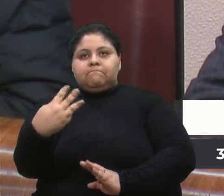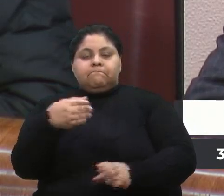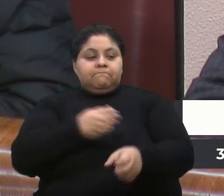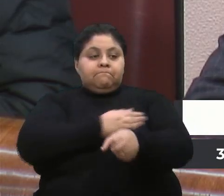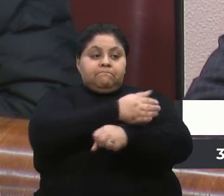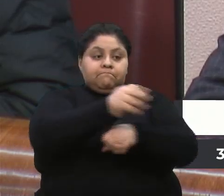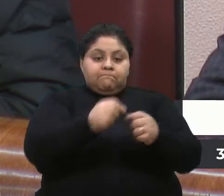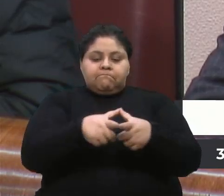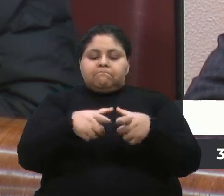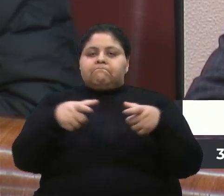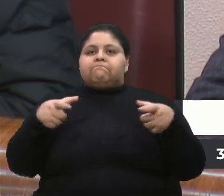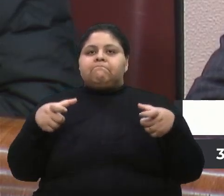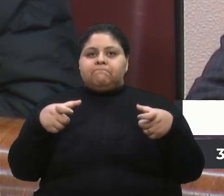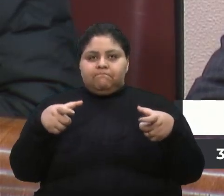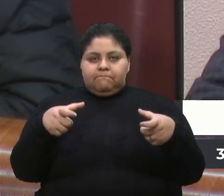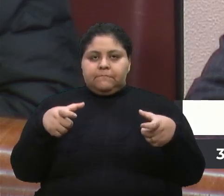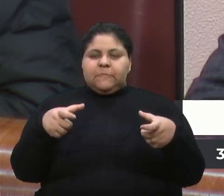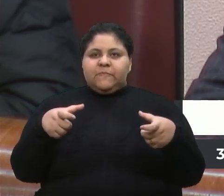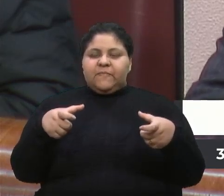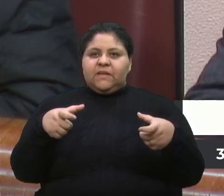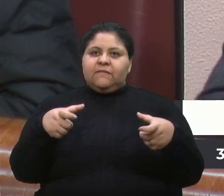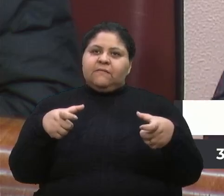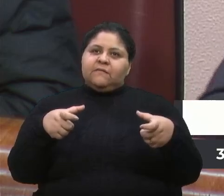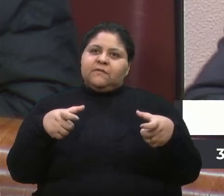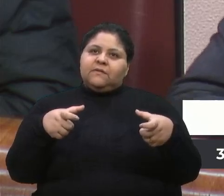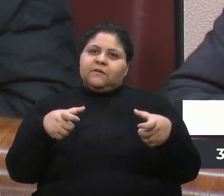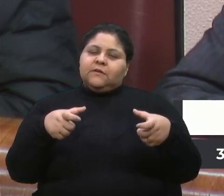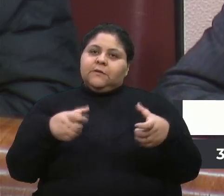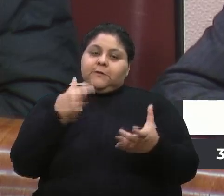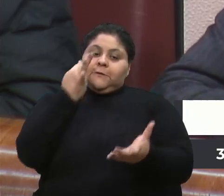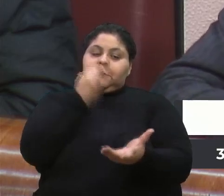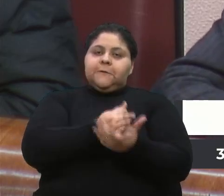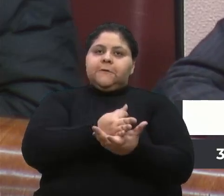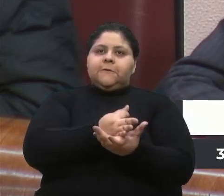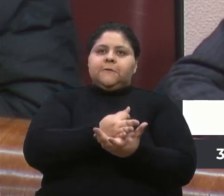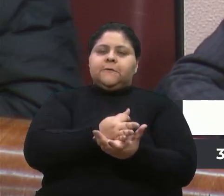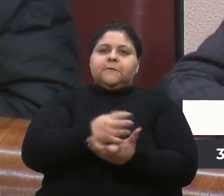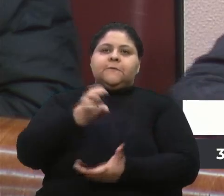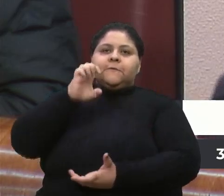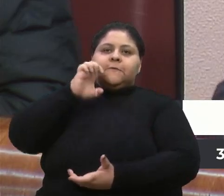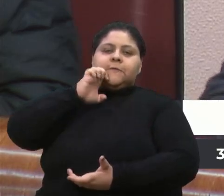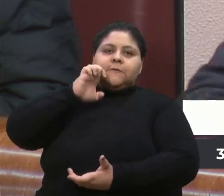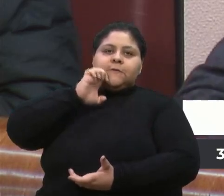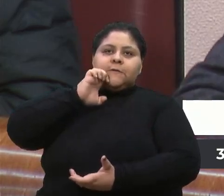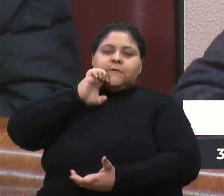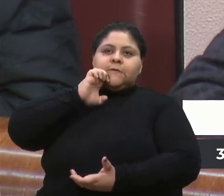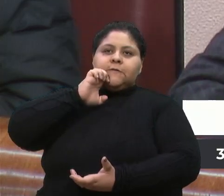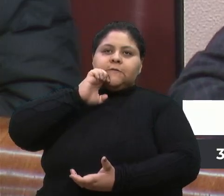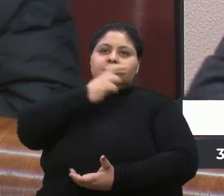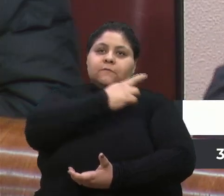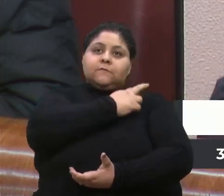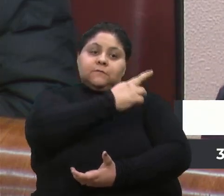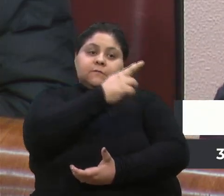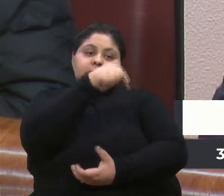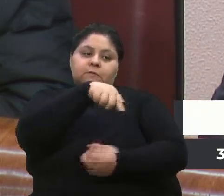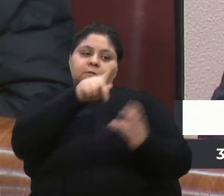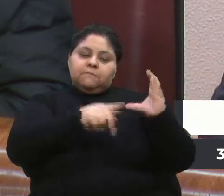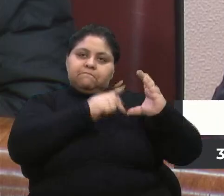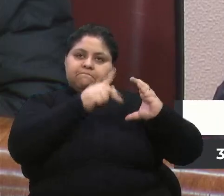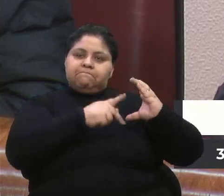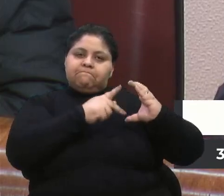por unanimidade, com ausência de Estela Balardim e em representação desta